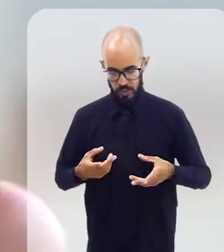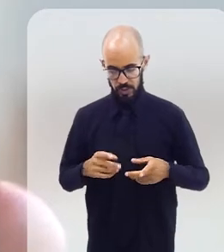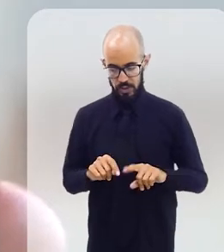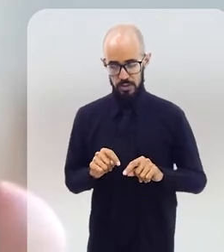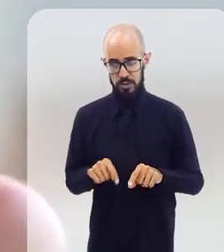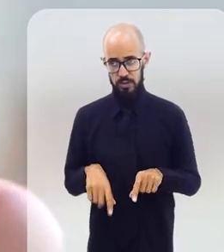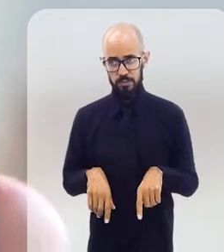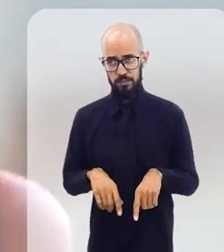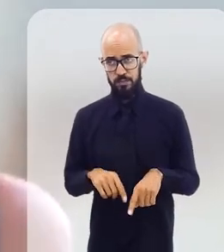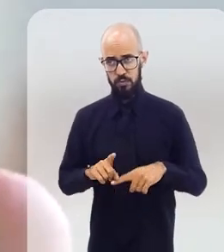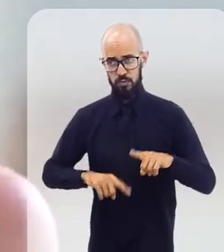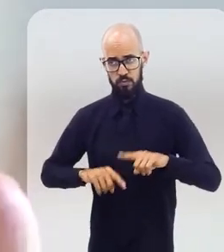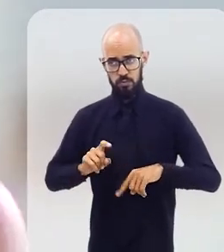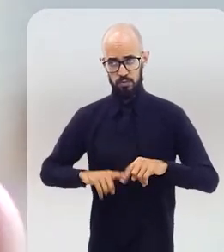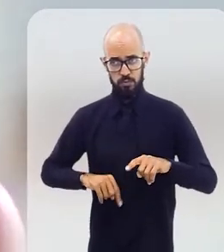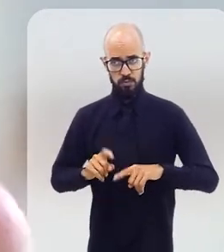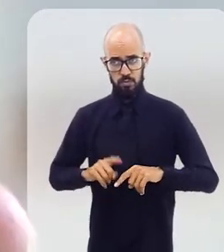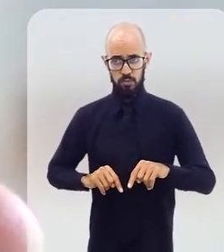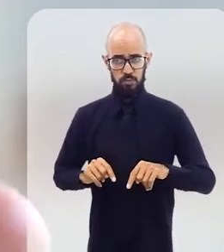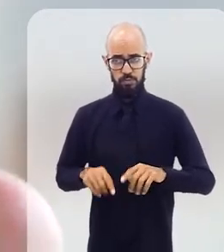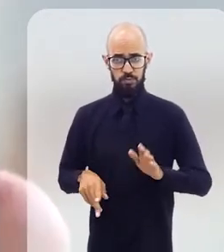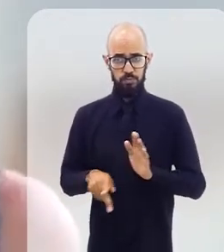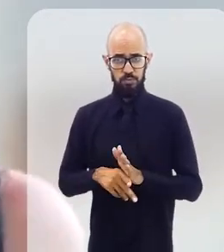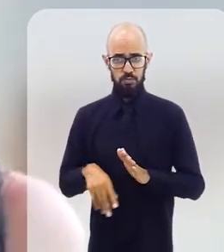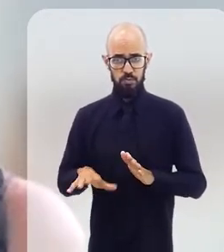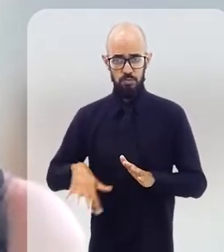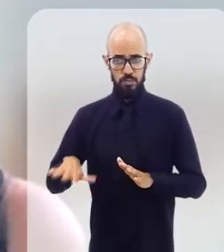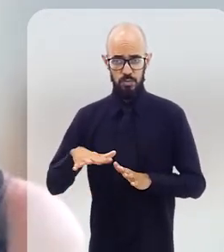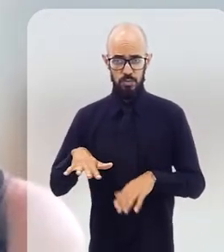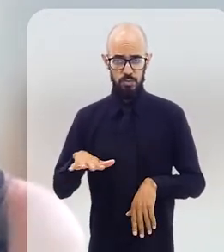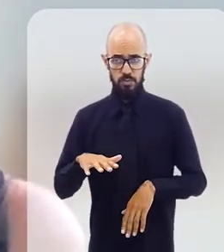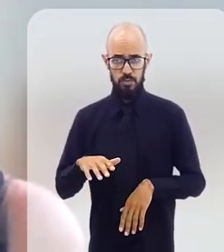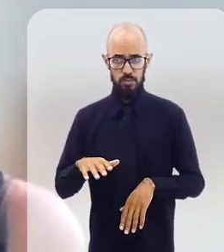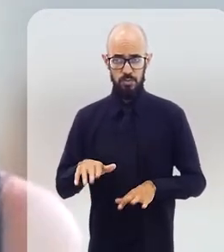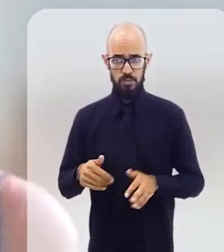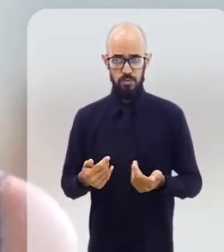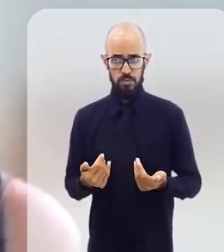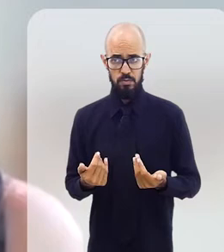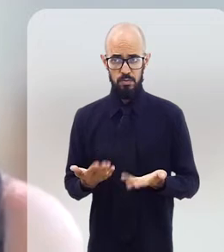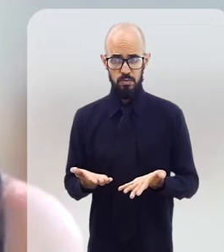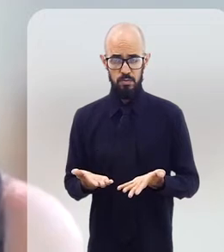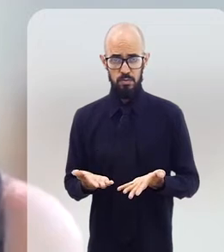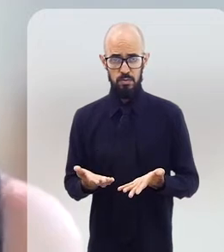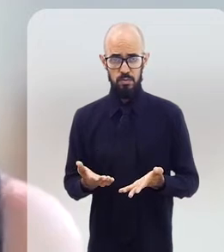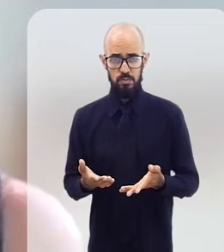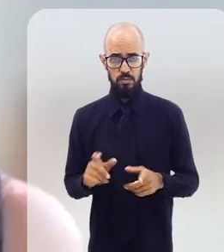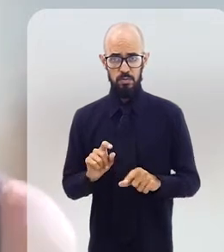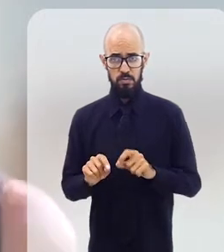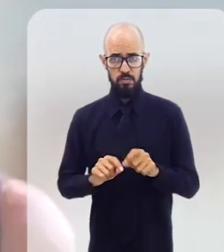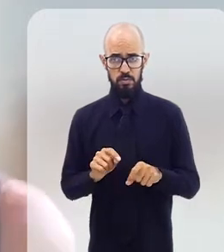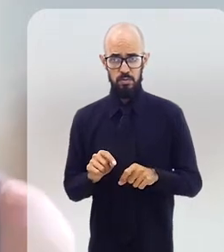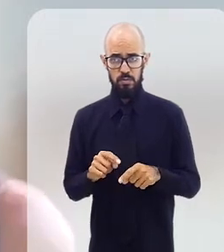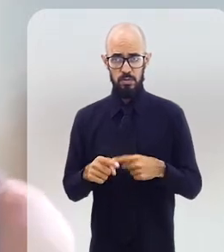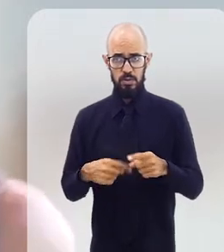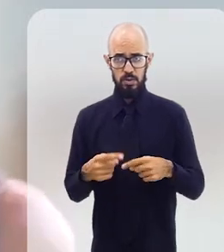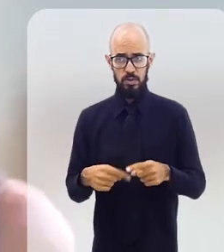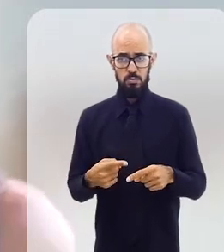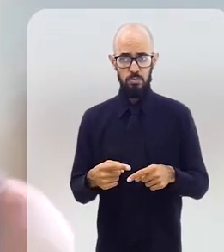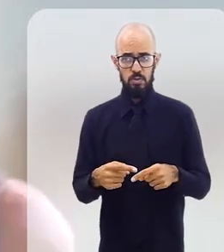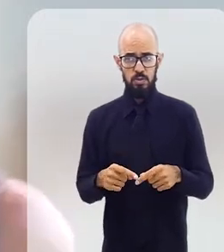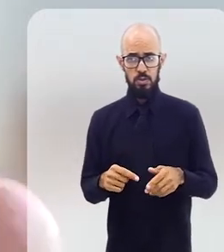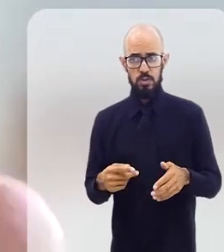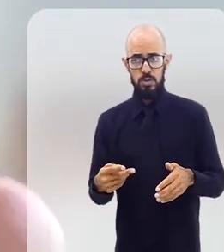venda, desse produto específico daquela região. Então, como mudar isso, né,